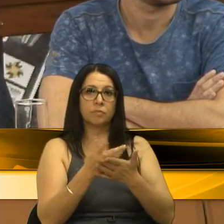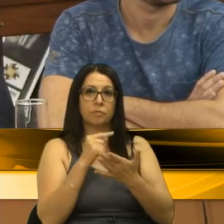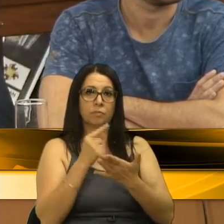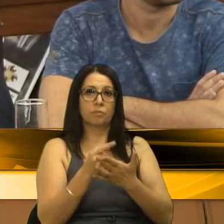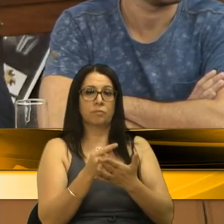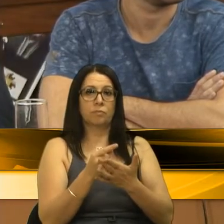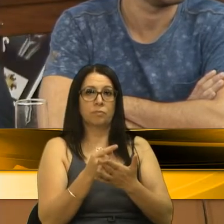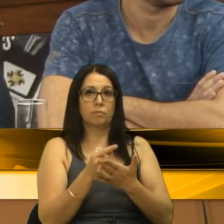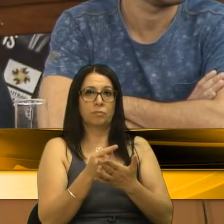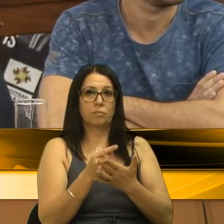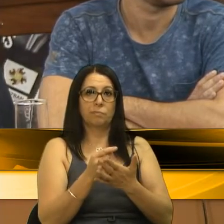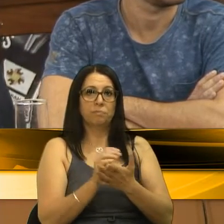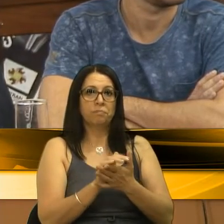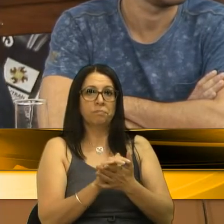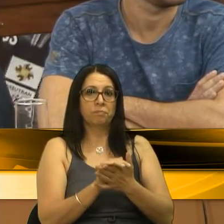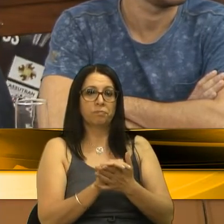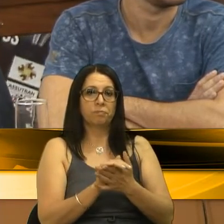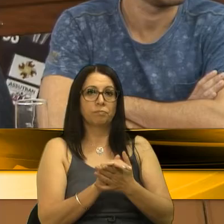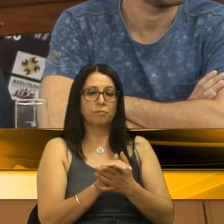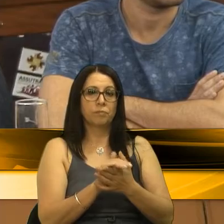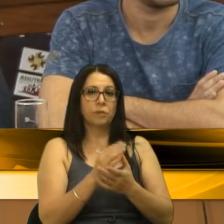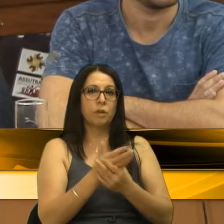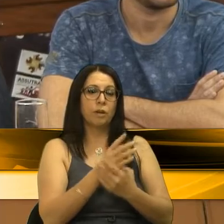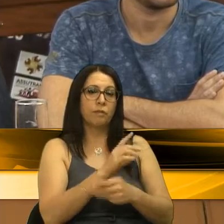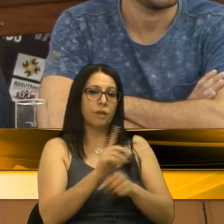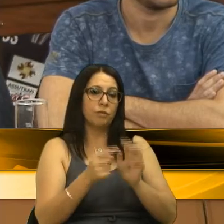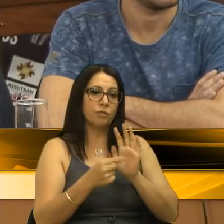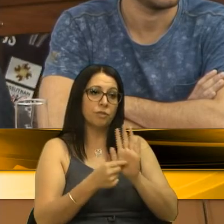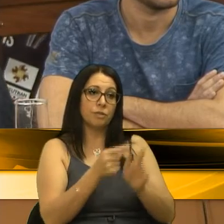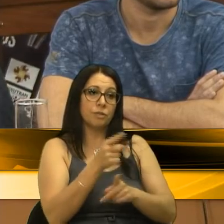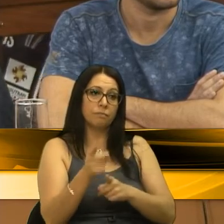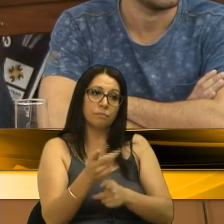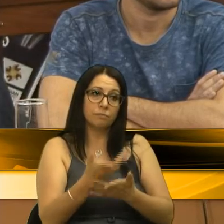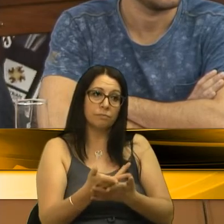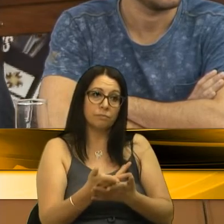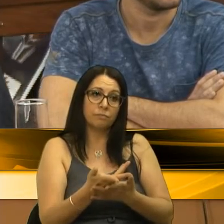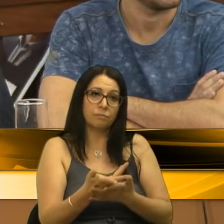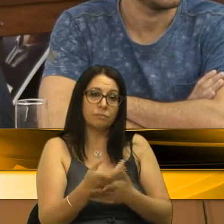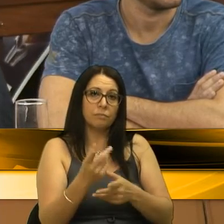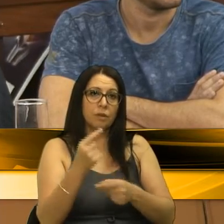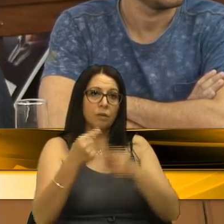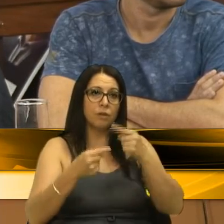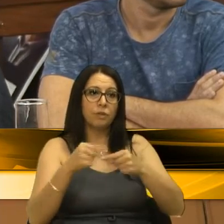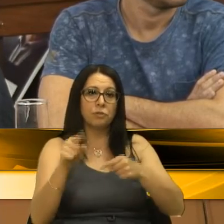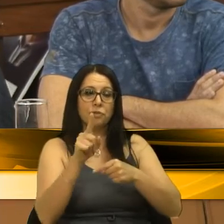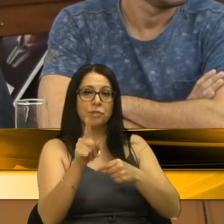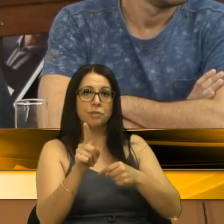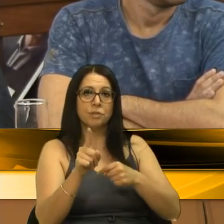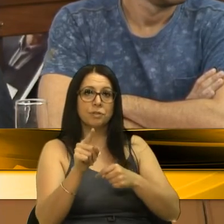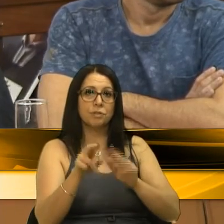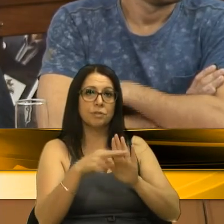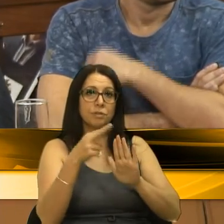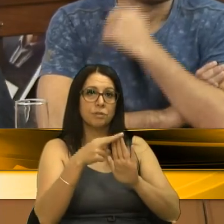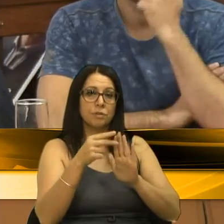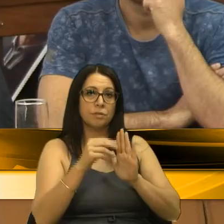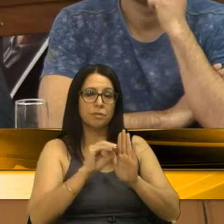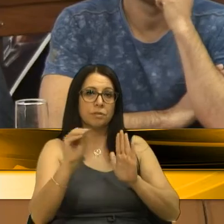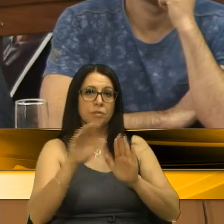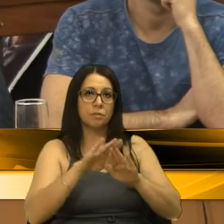lidas, importantes do ponto de vista do processo. Se houver possibilidade de composição,